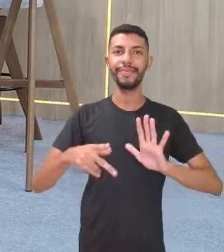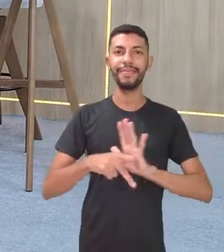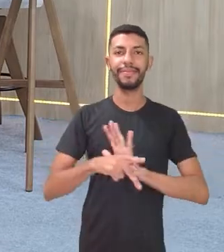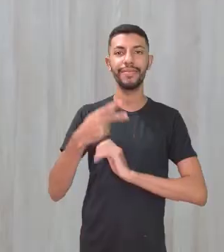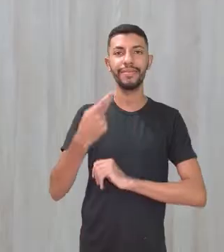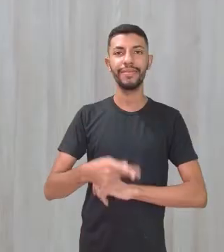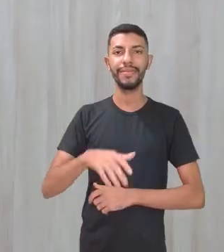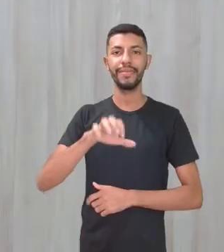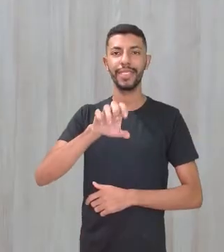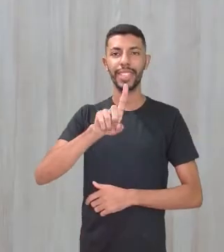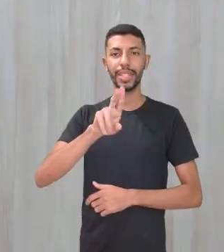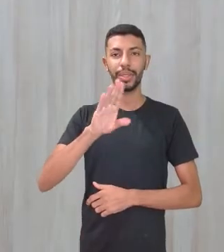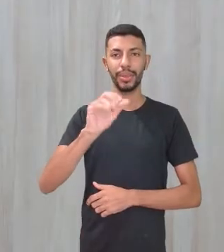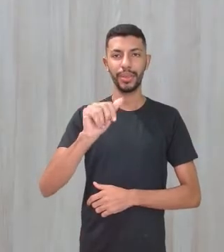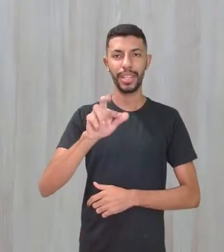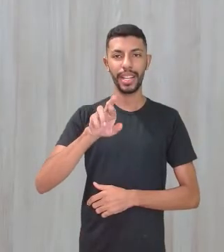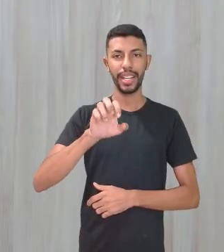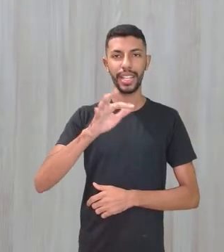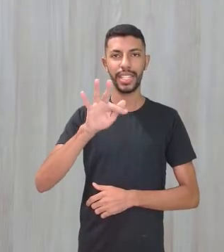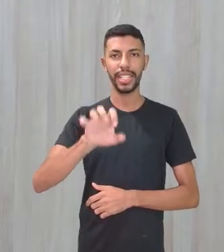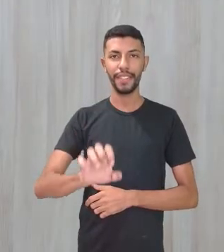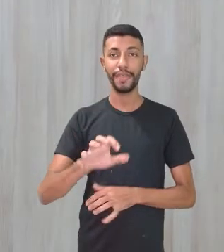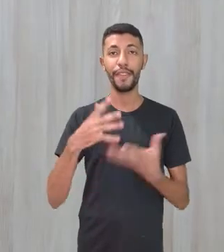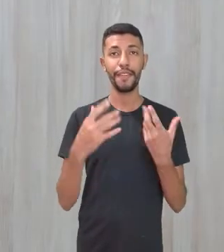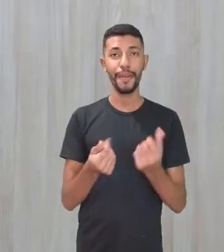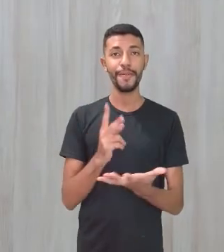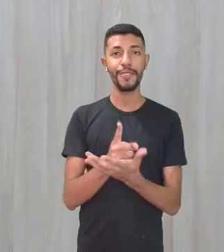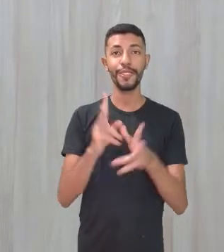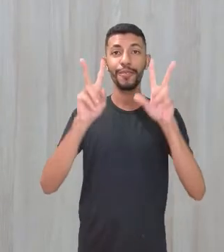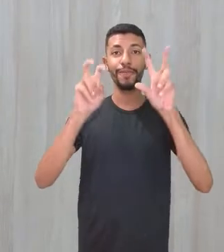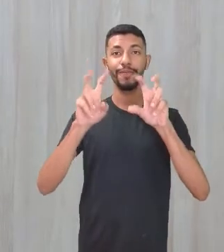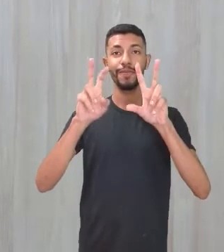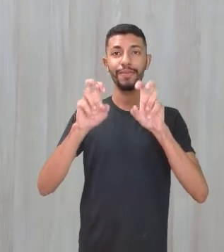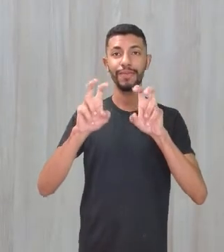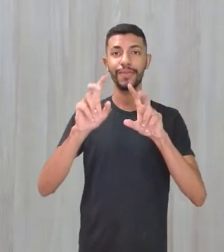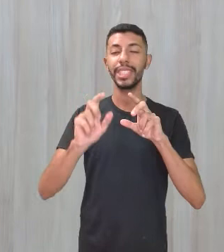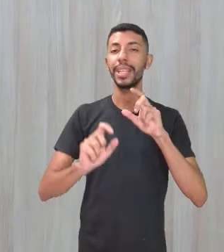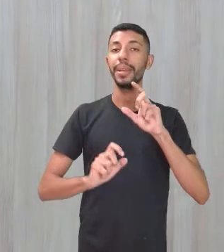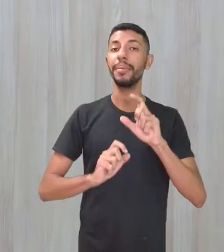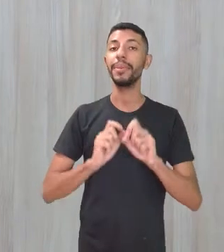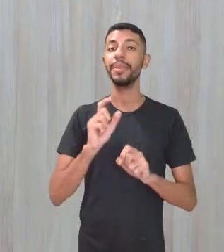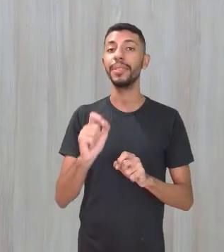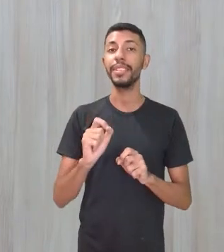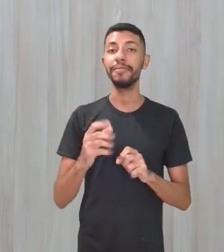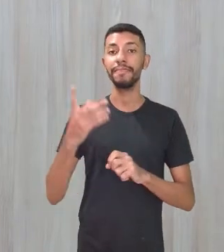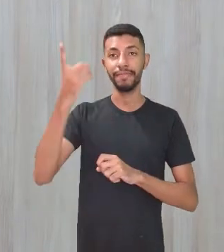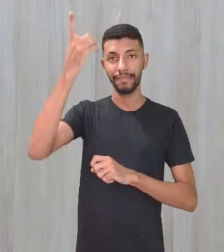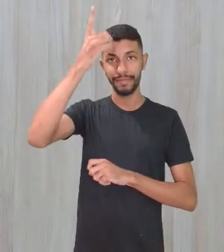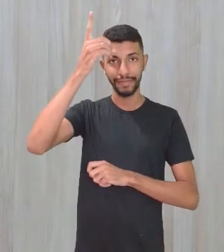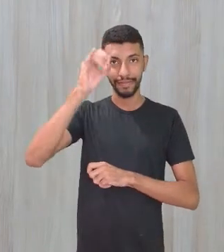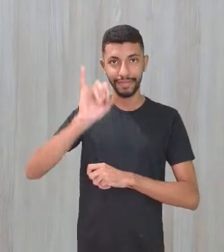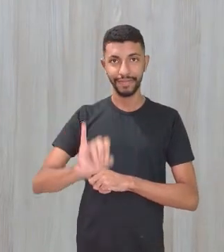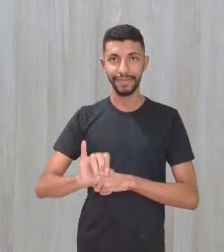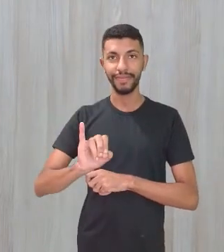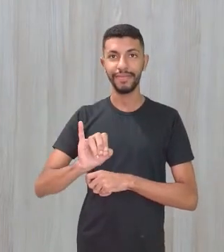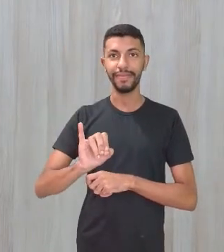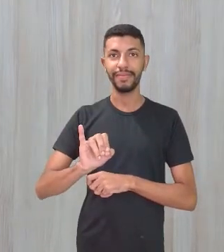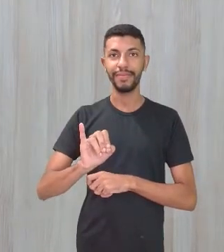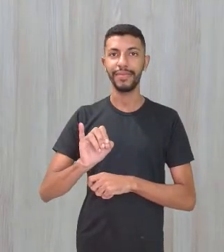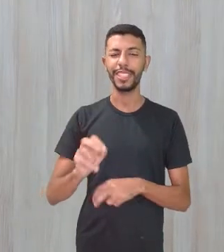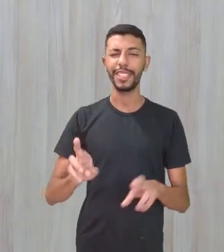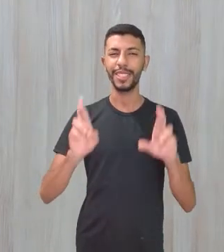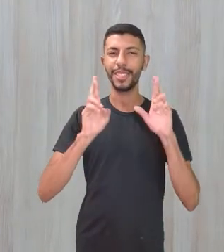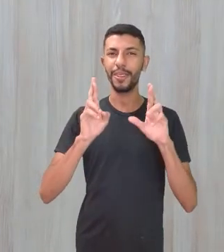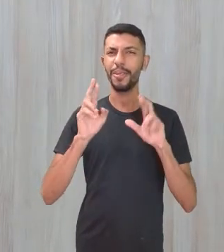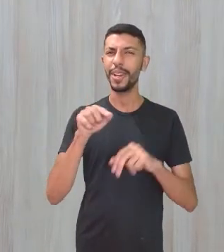Recife. Vamos dar continuidade à nossa temática da deficiência intelectual. Eu espero que